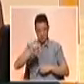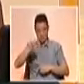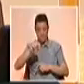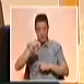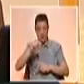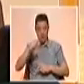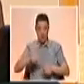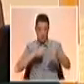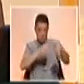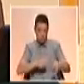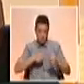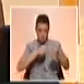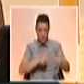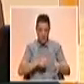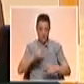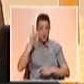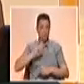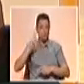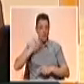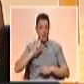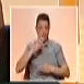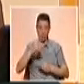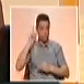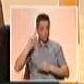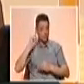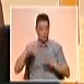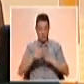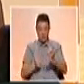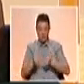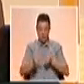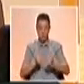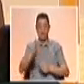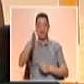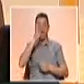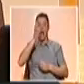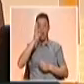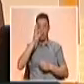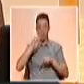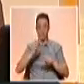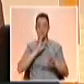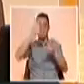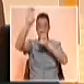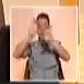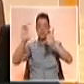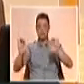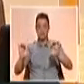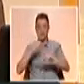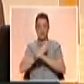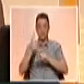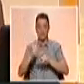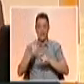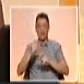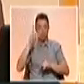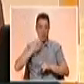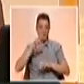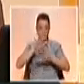onde as mulheres, e as mulheres têm um papel de facto importante na gestão da água, nesses países, porque são as mulheres que fazem as longas